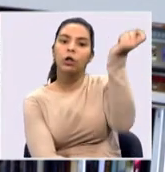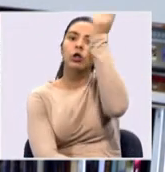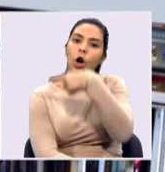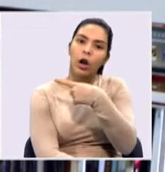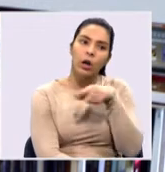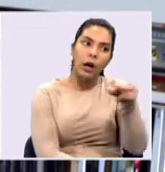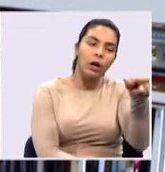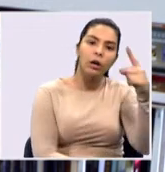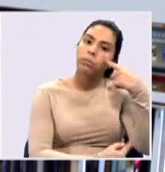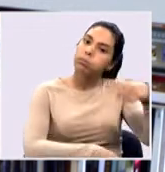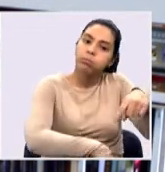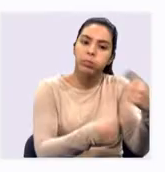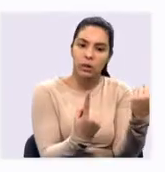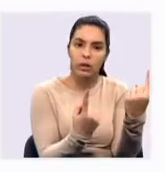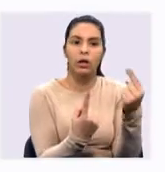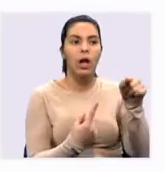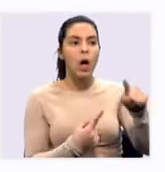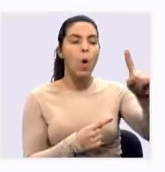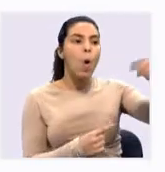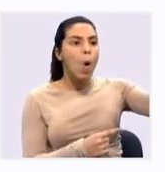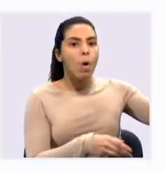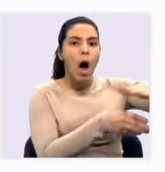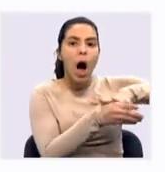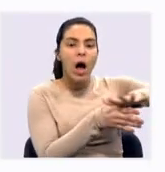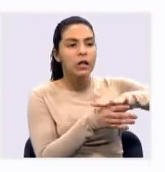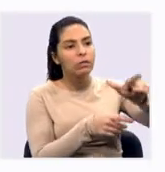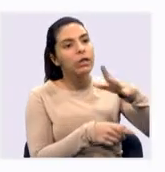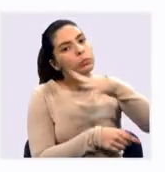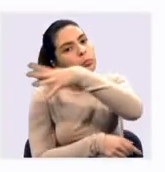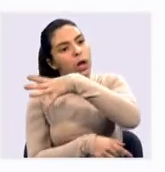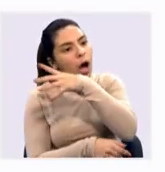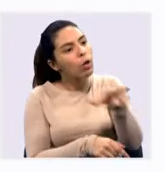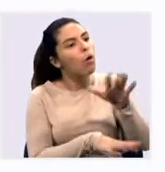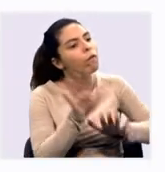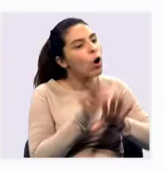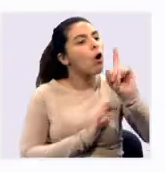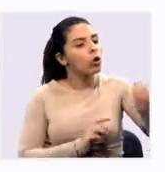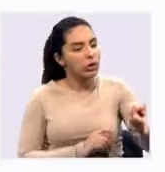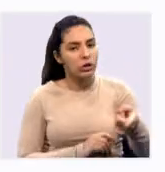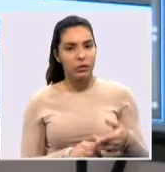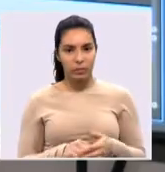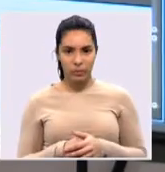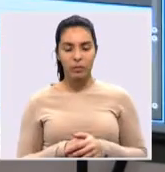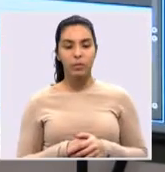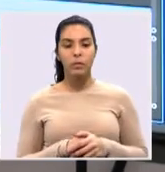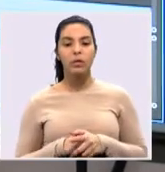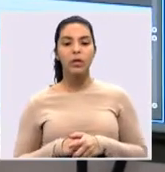como eu gosto de estar, estamos a fazer história, estamos a permitir que os que fazem outras coisas expliquem aquilo que fazem.